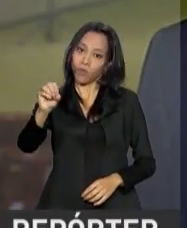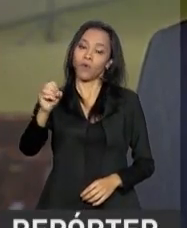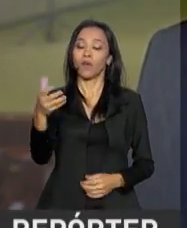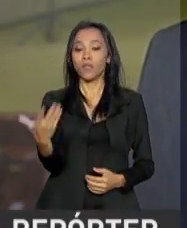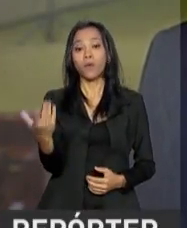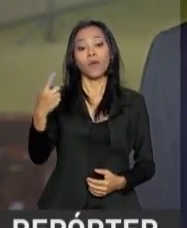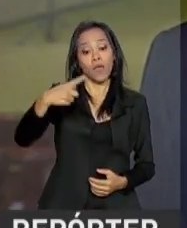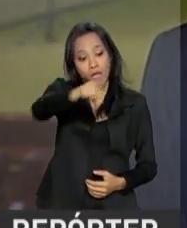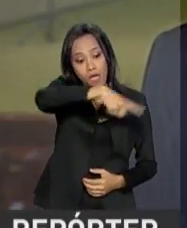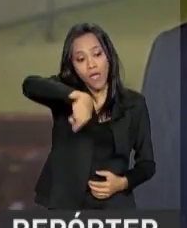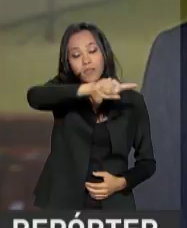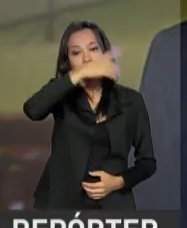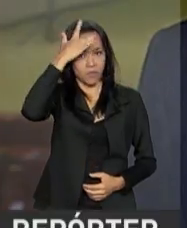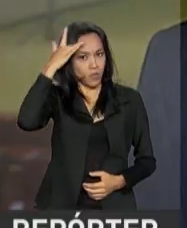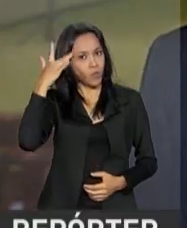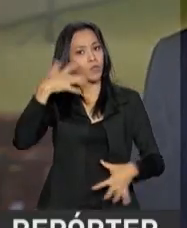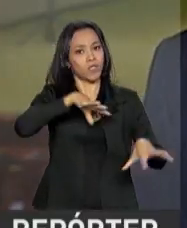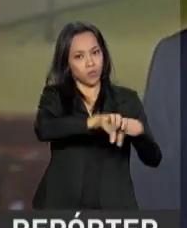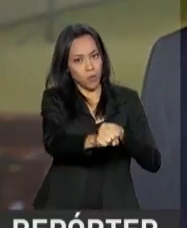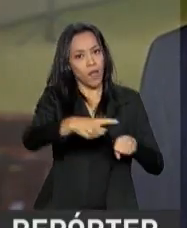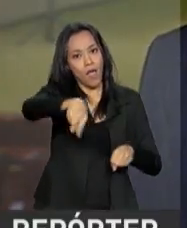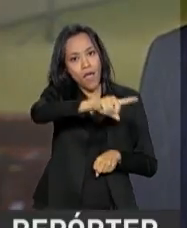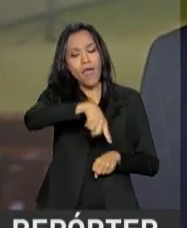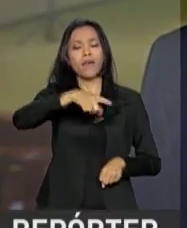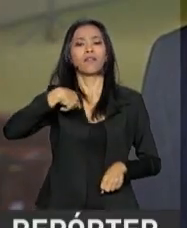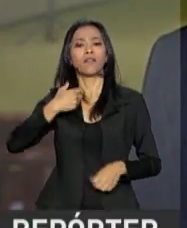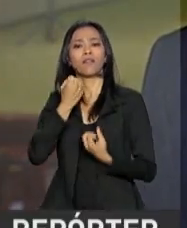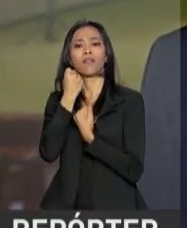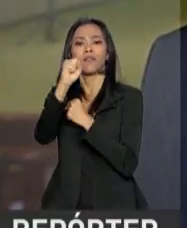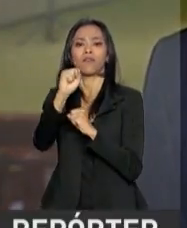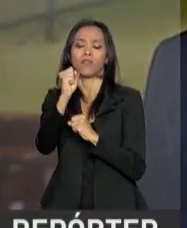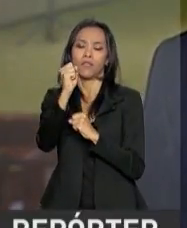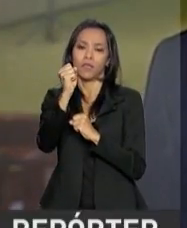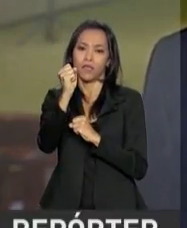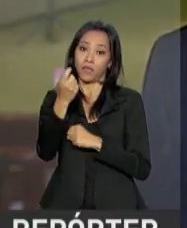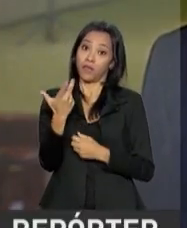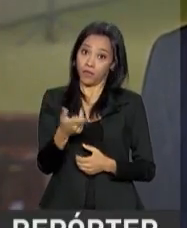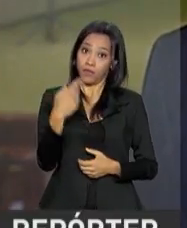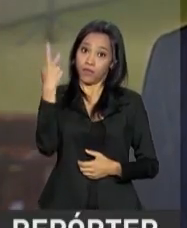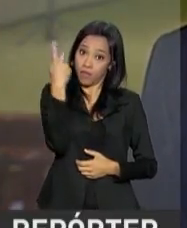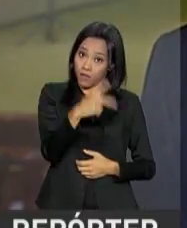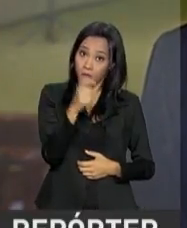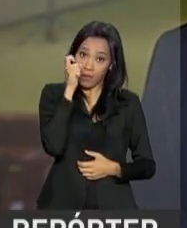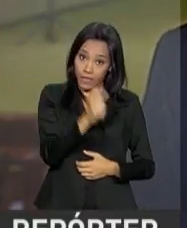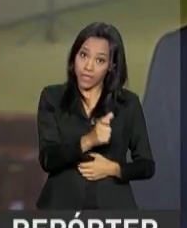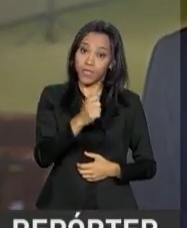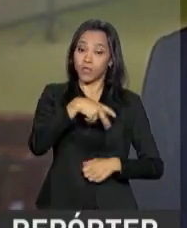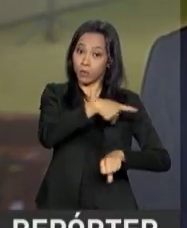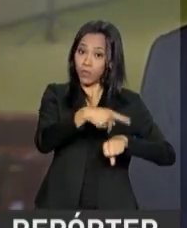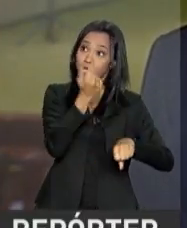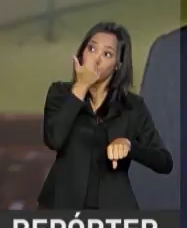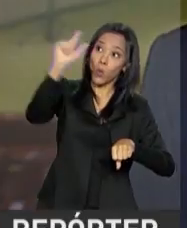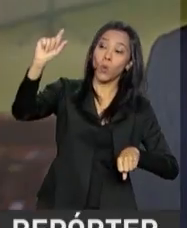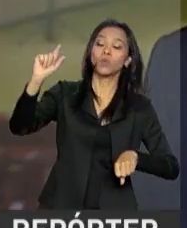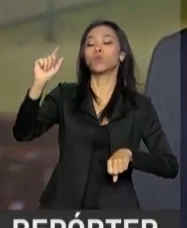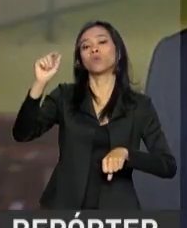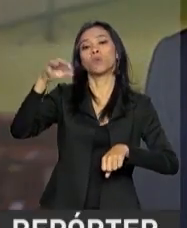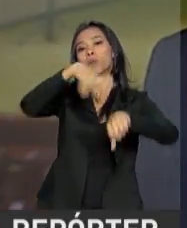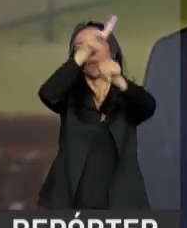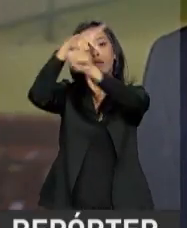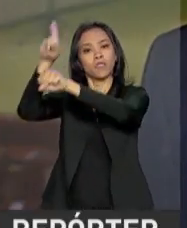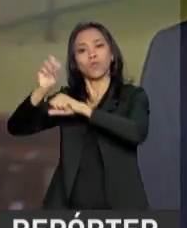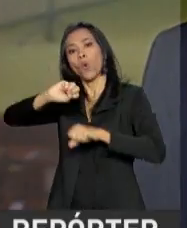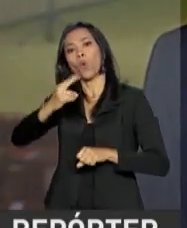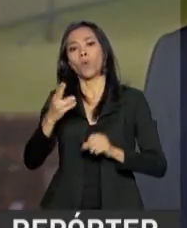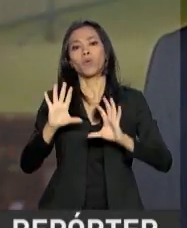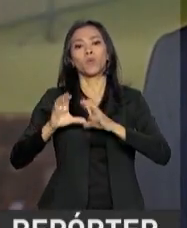Os diplomatas são pessoas encarregadas de defender os interesses de um país em outra nação ou em organismos